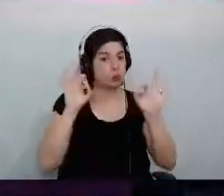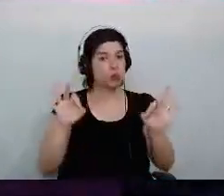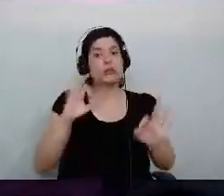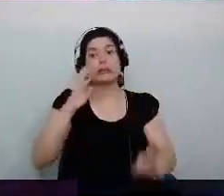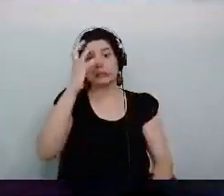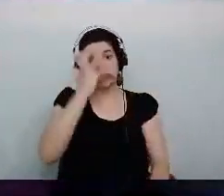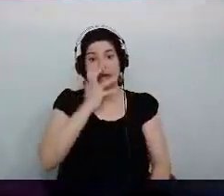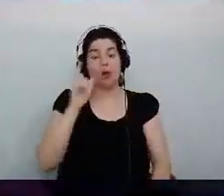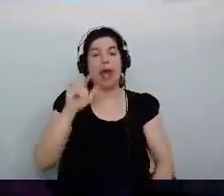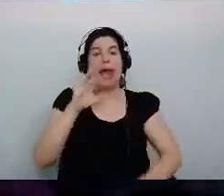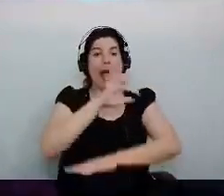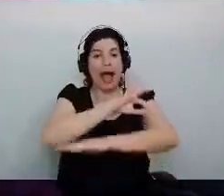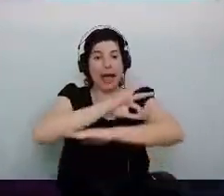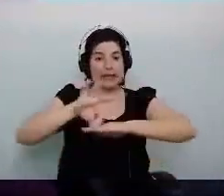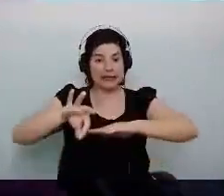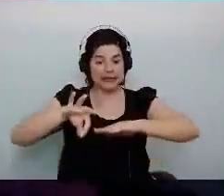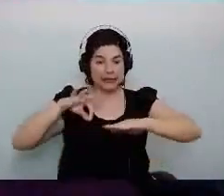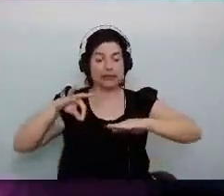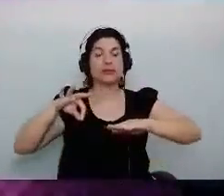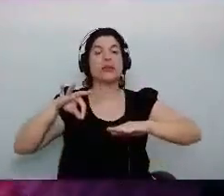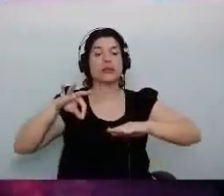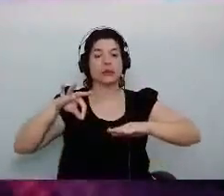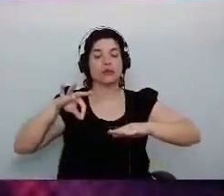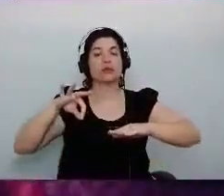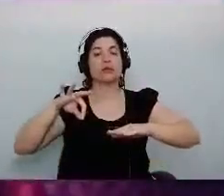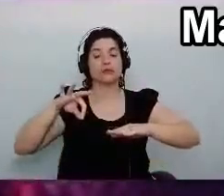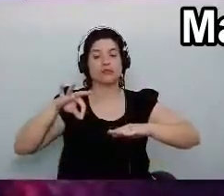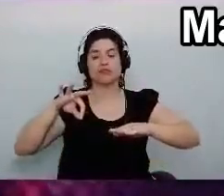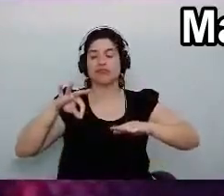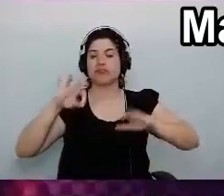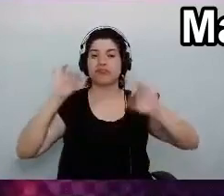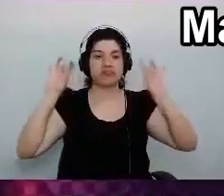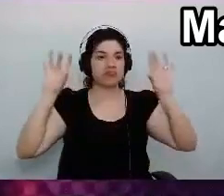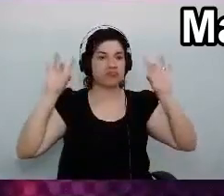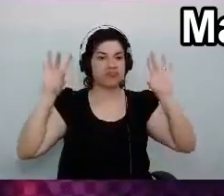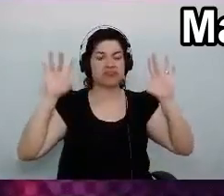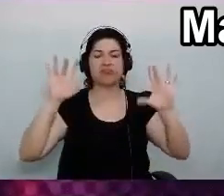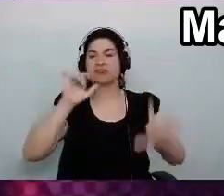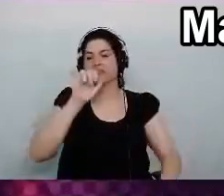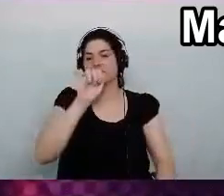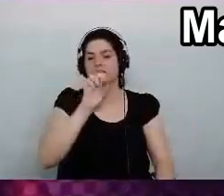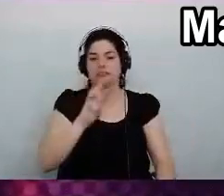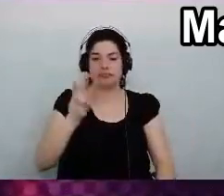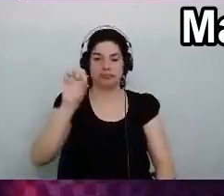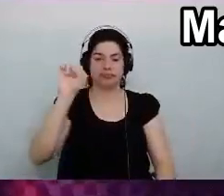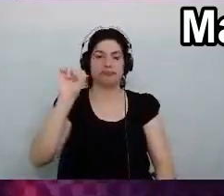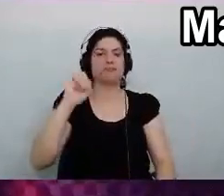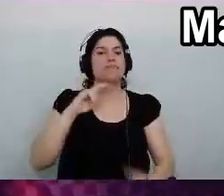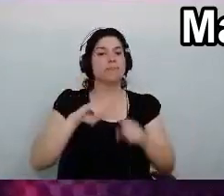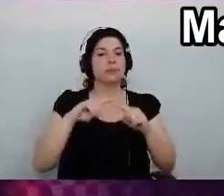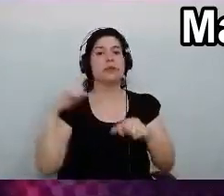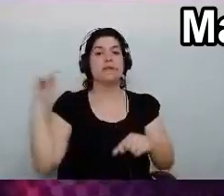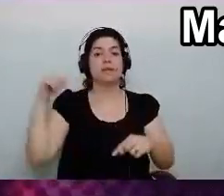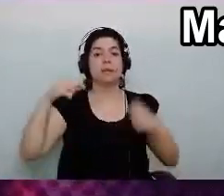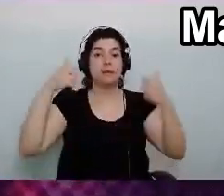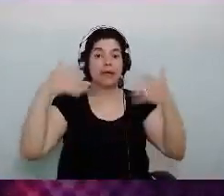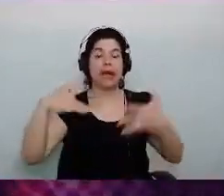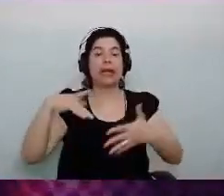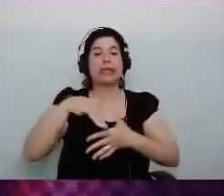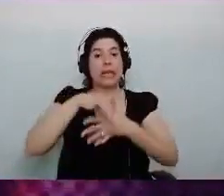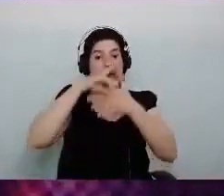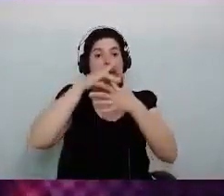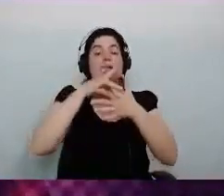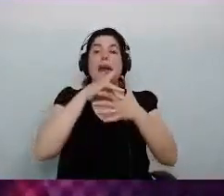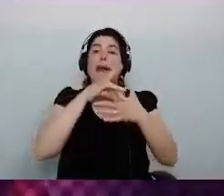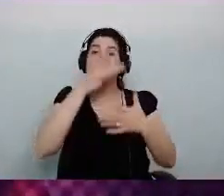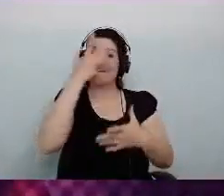arquiteto motherfucker blaster da AWS, mas vem aqui falar de liderança, de pessoas, de comunicação.